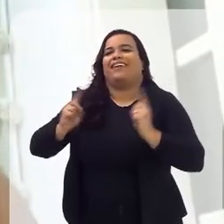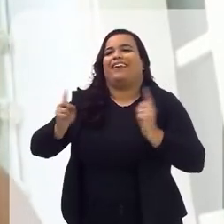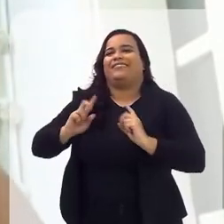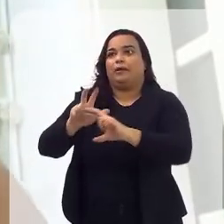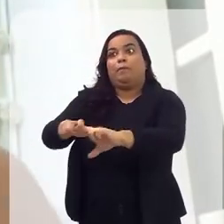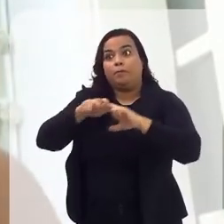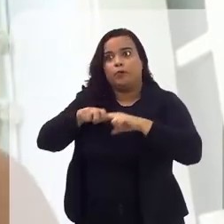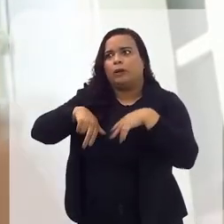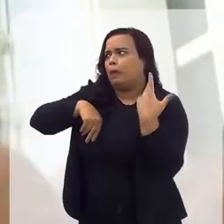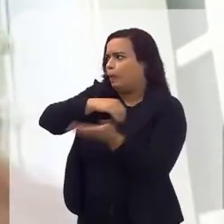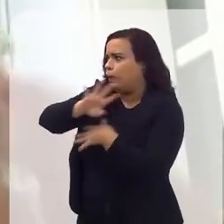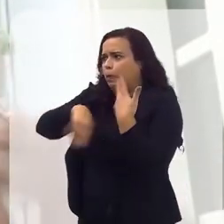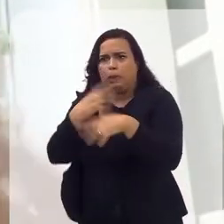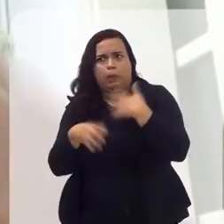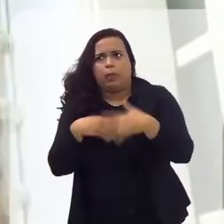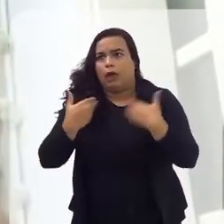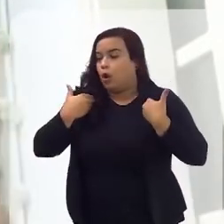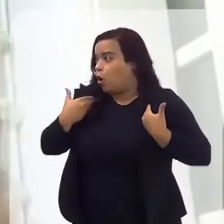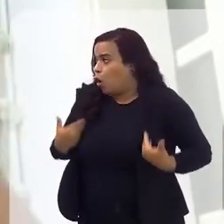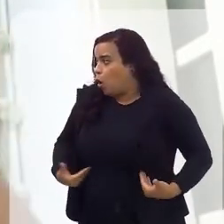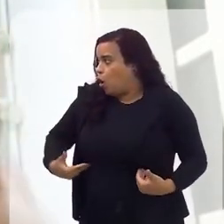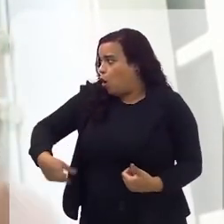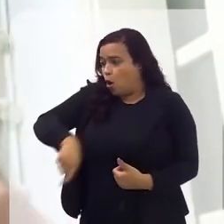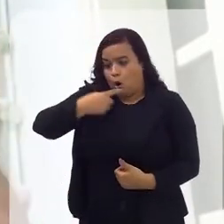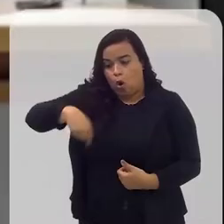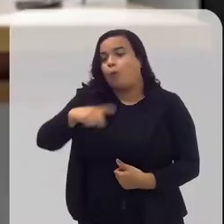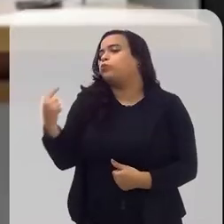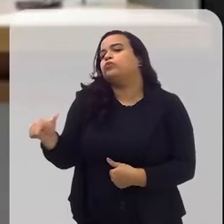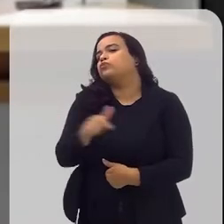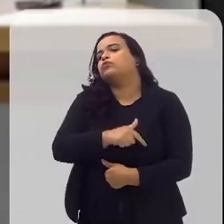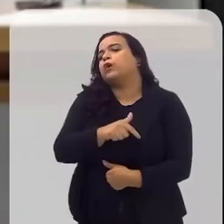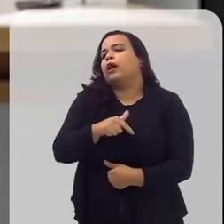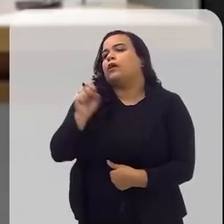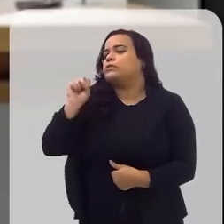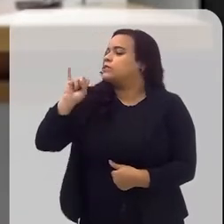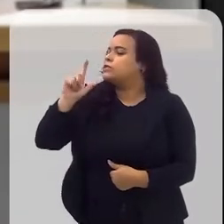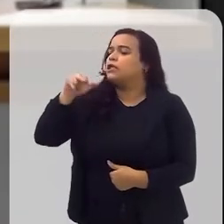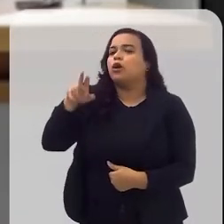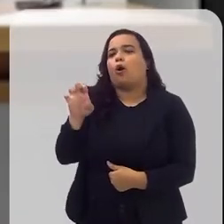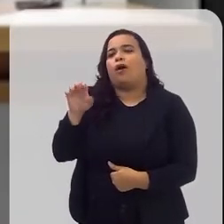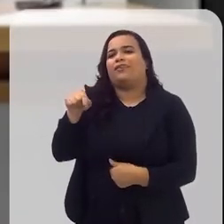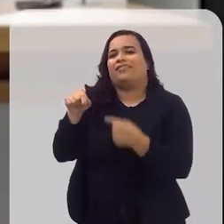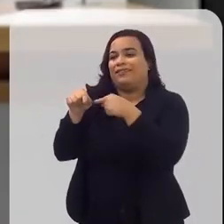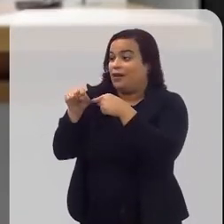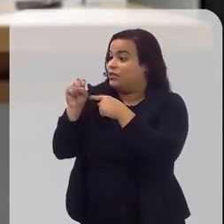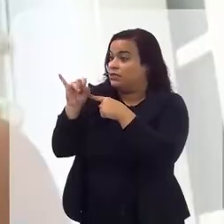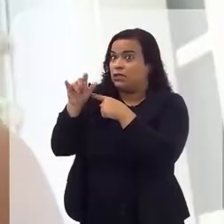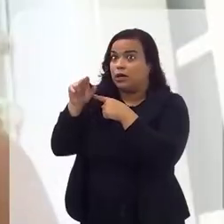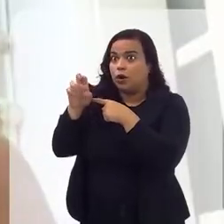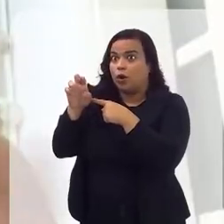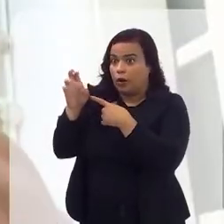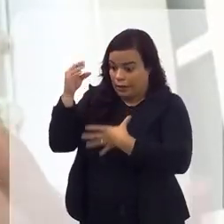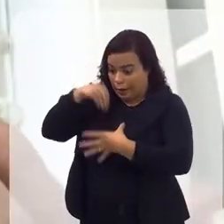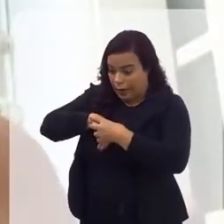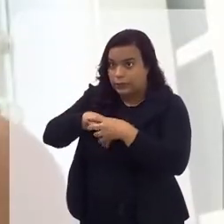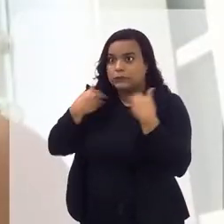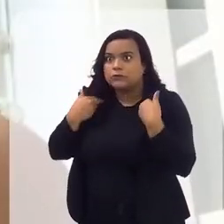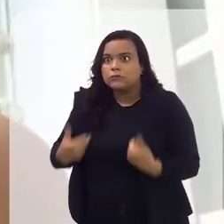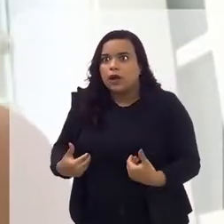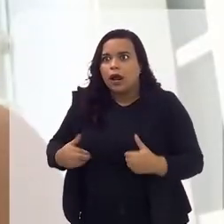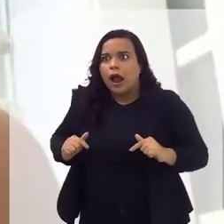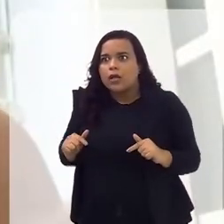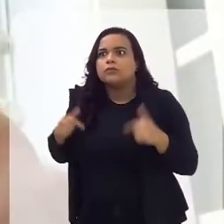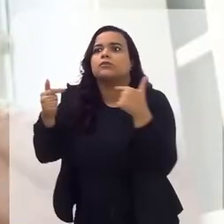reconhece. Porque como o nosso corpo não tem silicone nele, né, na nossa composição biológica, o silicone entrando lá, o corpo tenta reagir